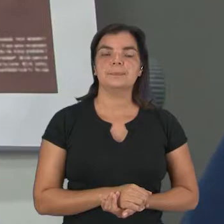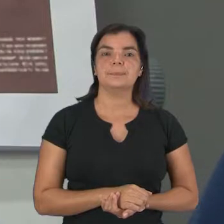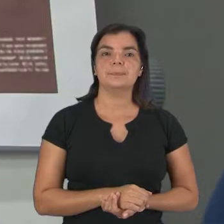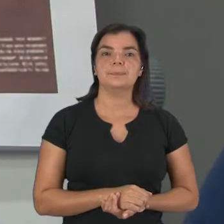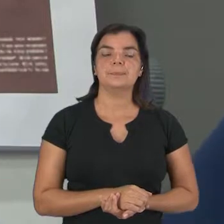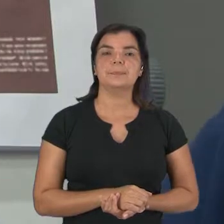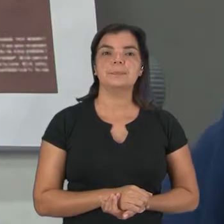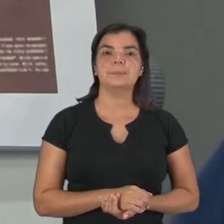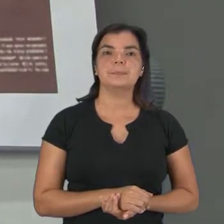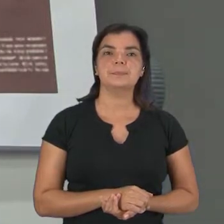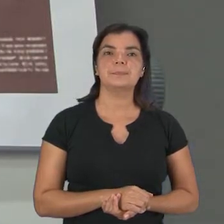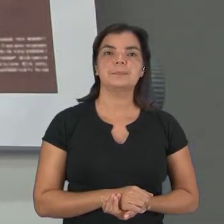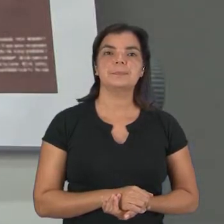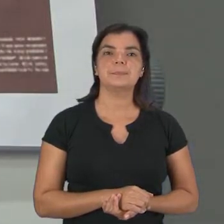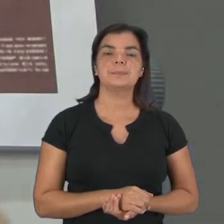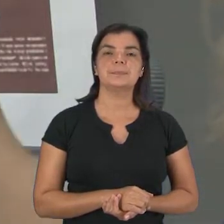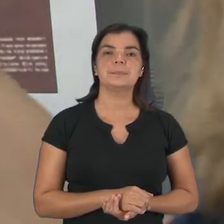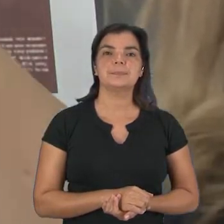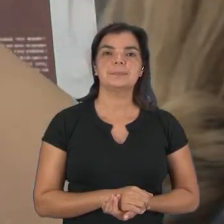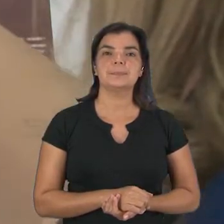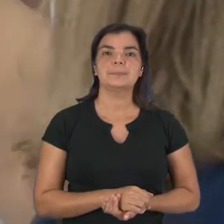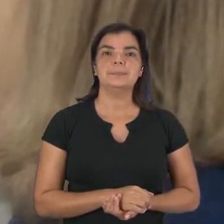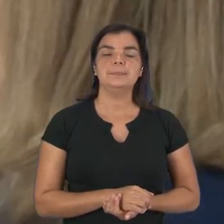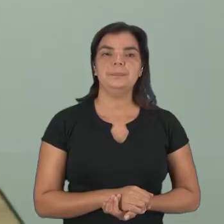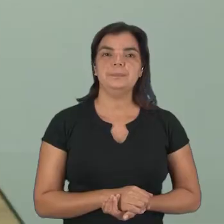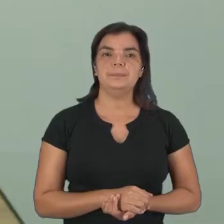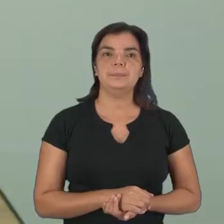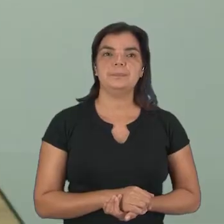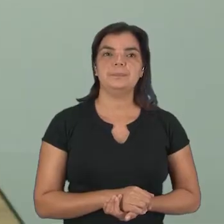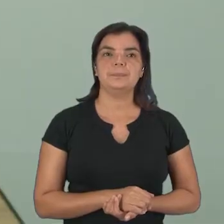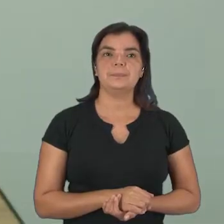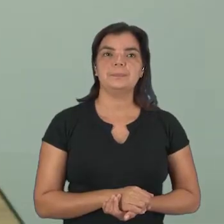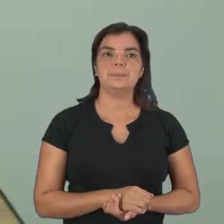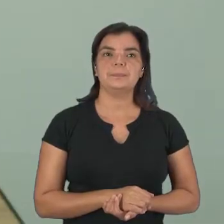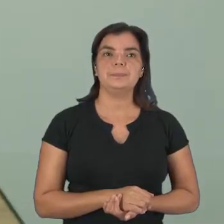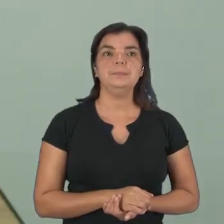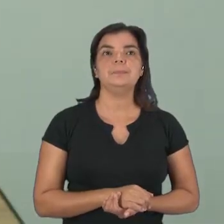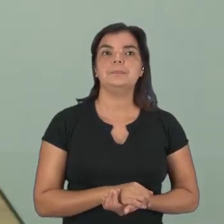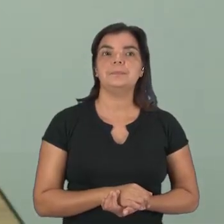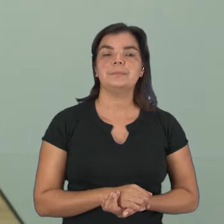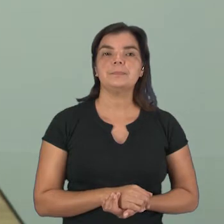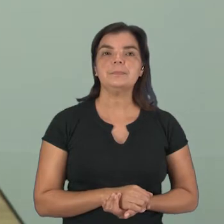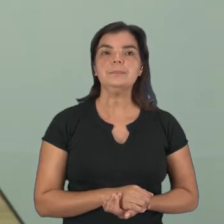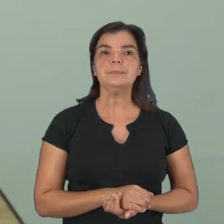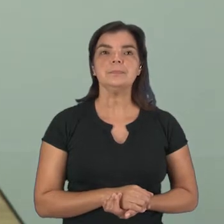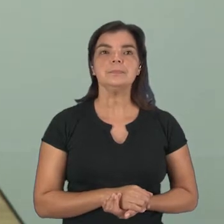Deixa eu pegar um outro pincel para ficar mais fácil de ver. Esse aqui.